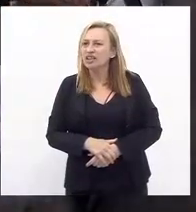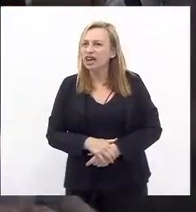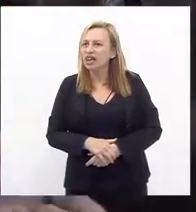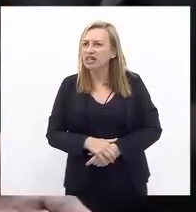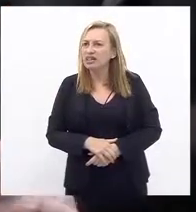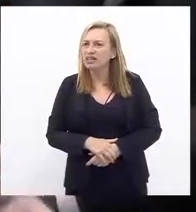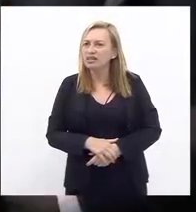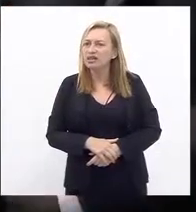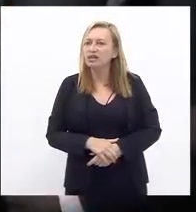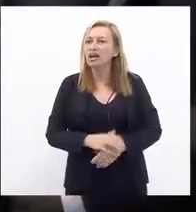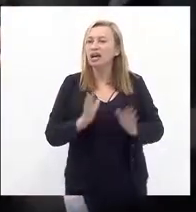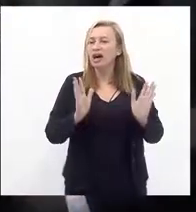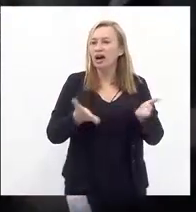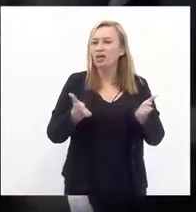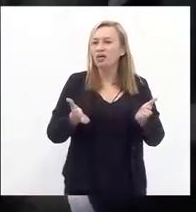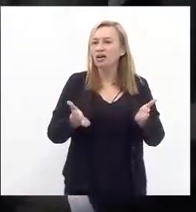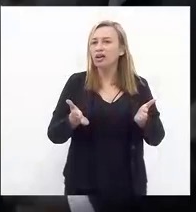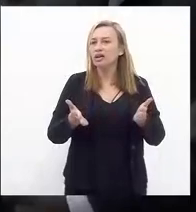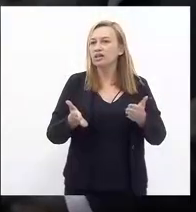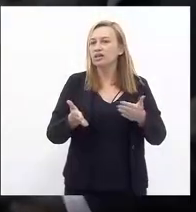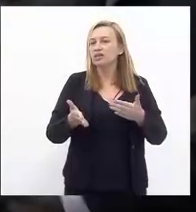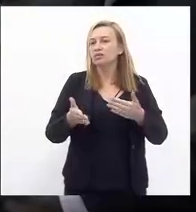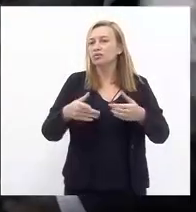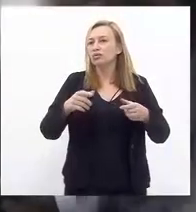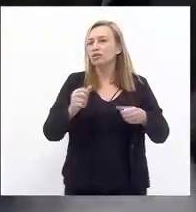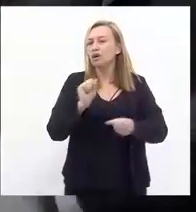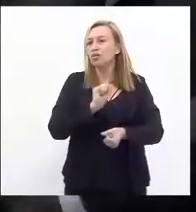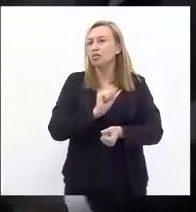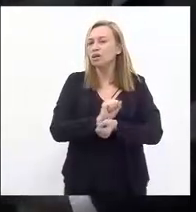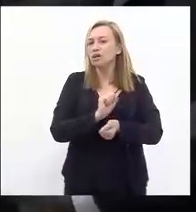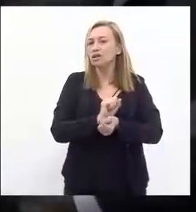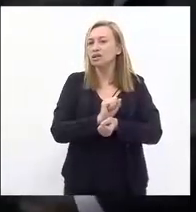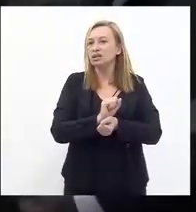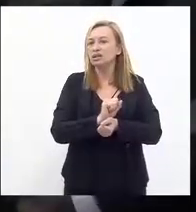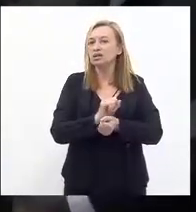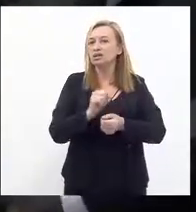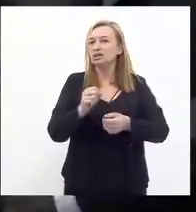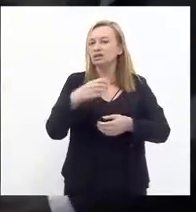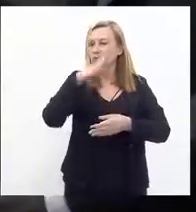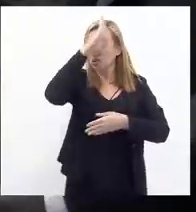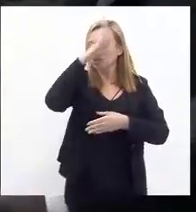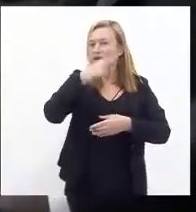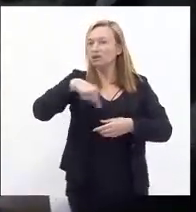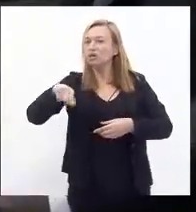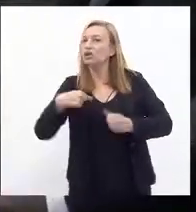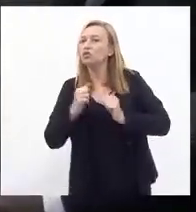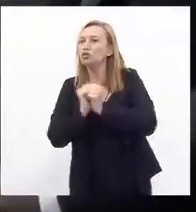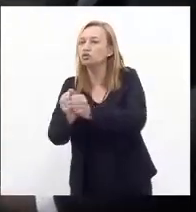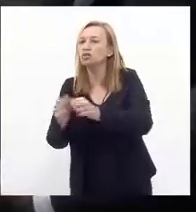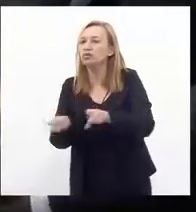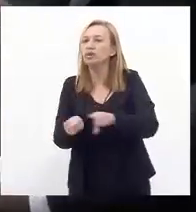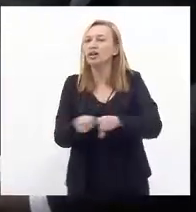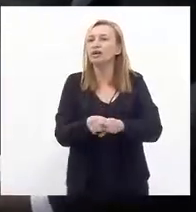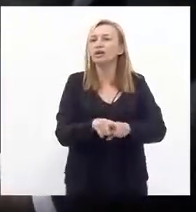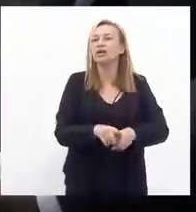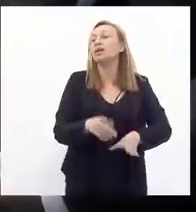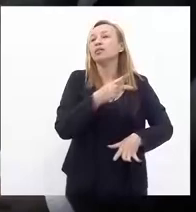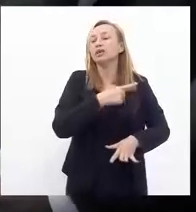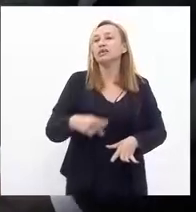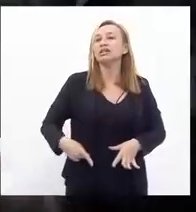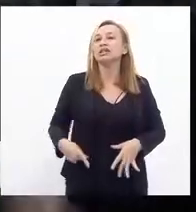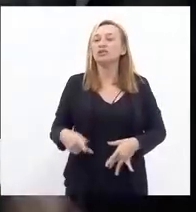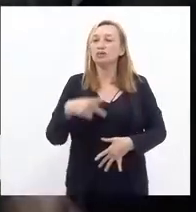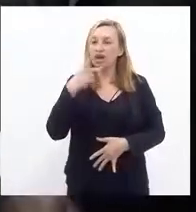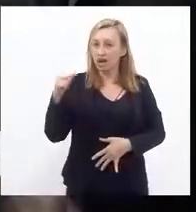sei eu vou para onde o presidente bolsonaro for Tem que esperar ele escolher depois seguir o presidente É eu estou vindo aqui